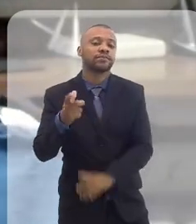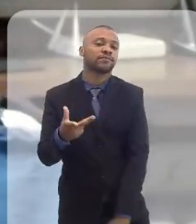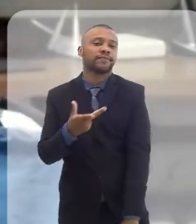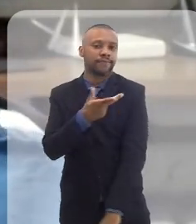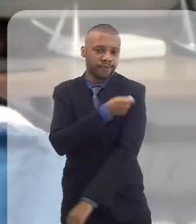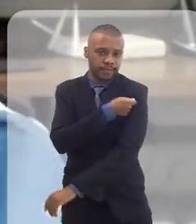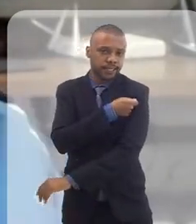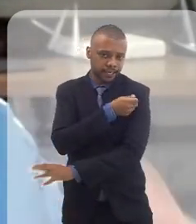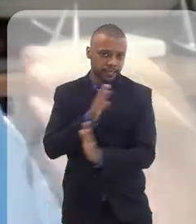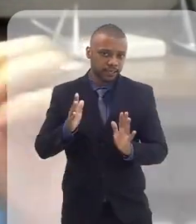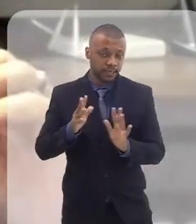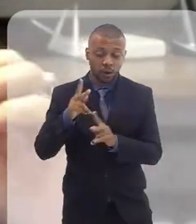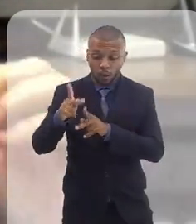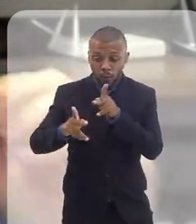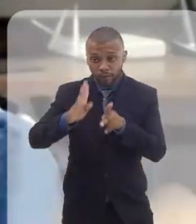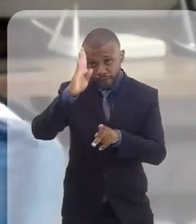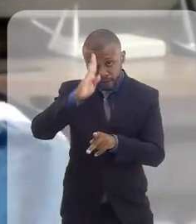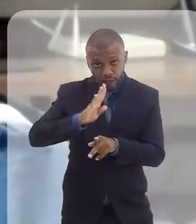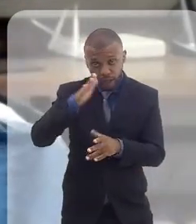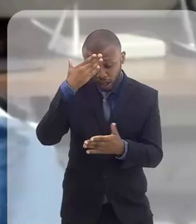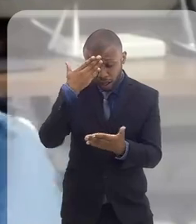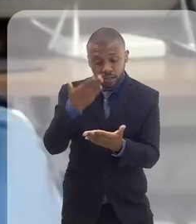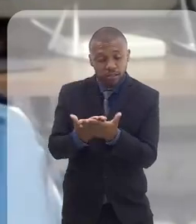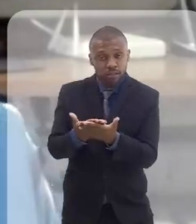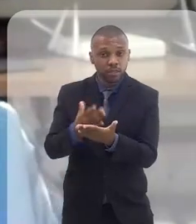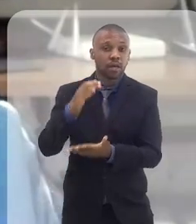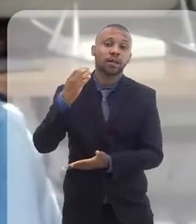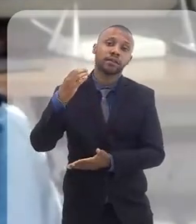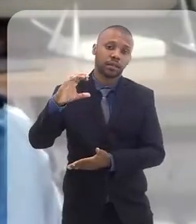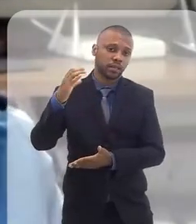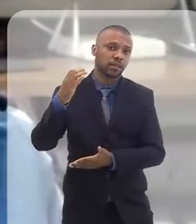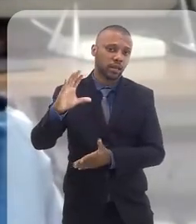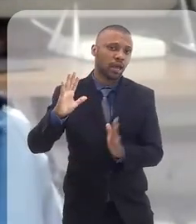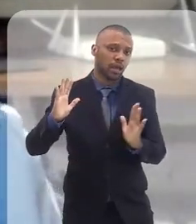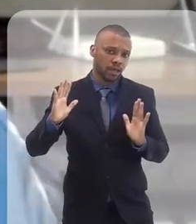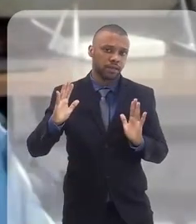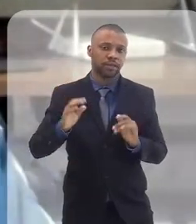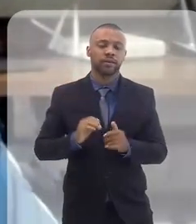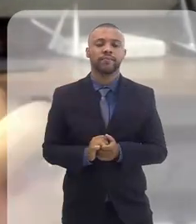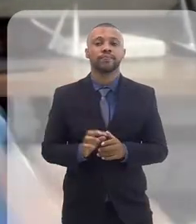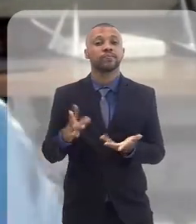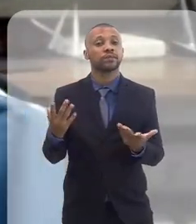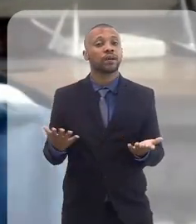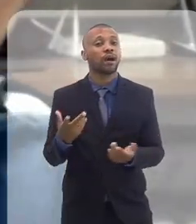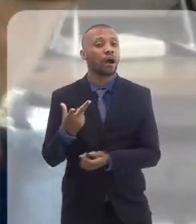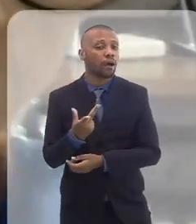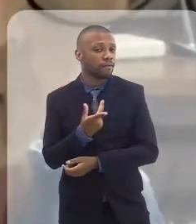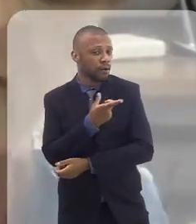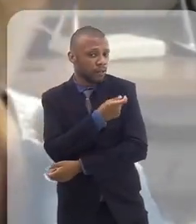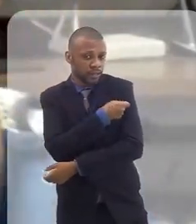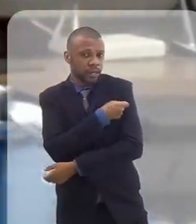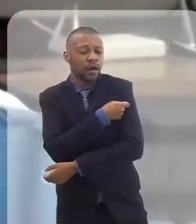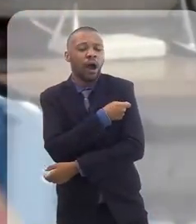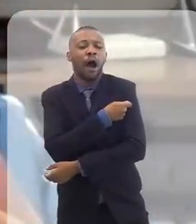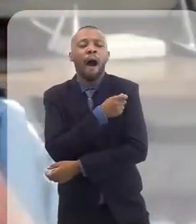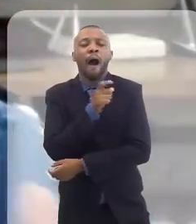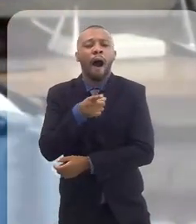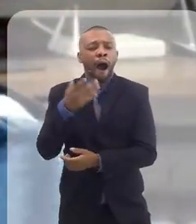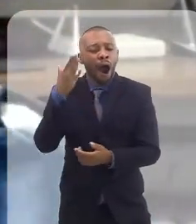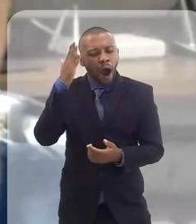de vacinas. O povo brasileiro acredita na ciência. E a